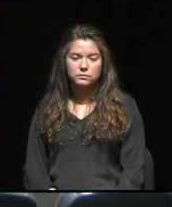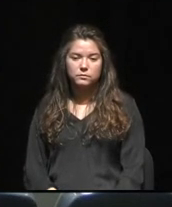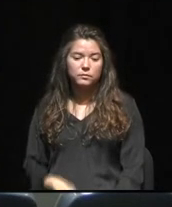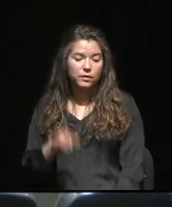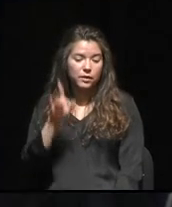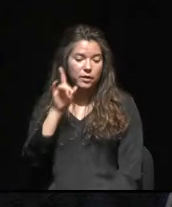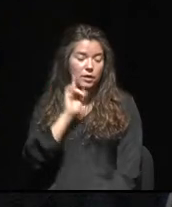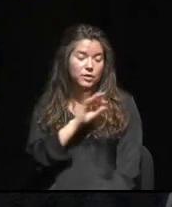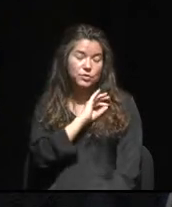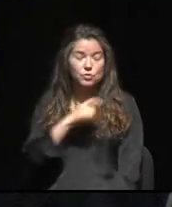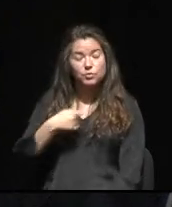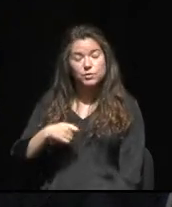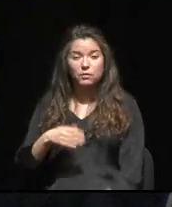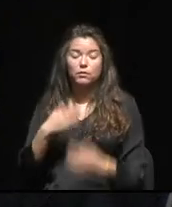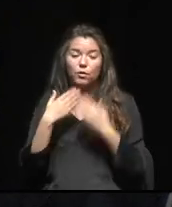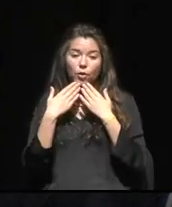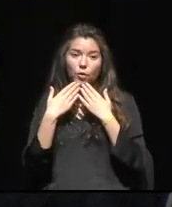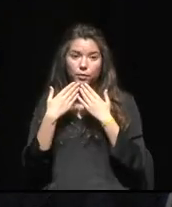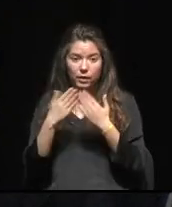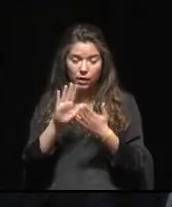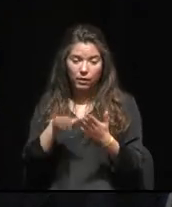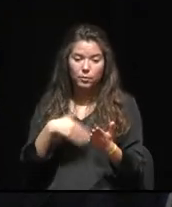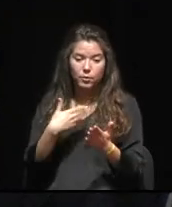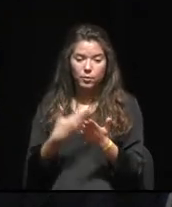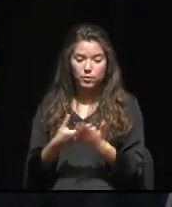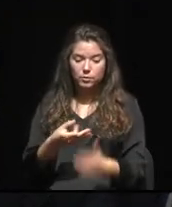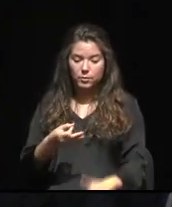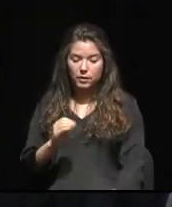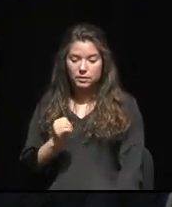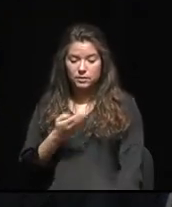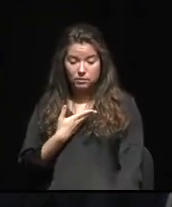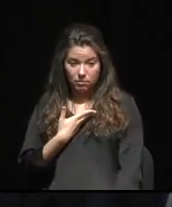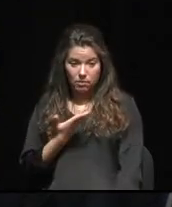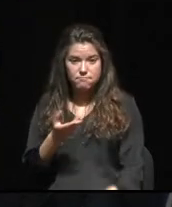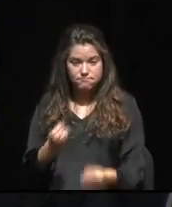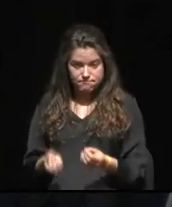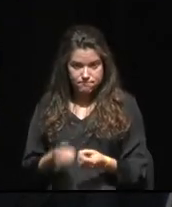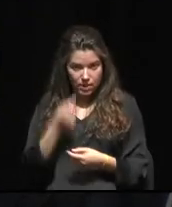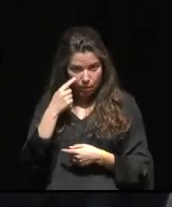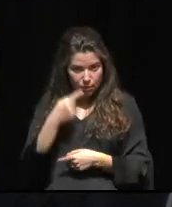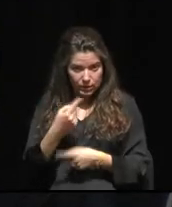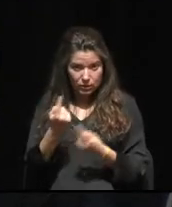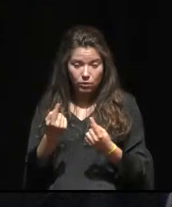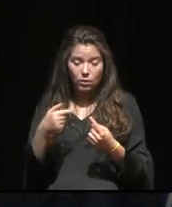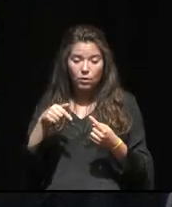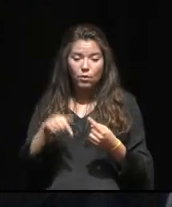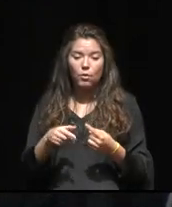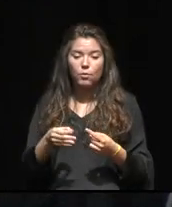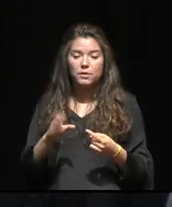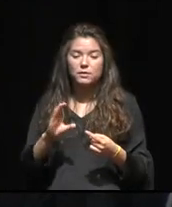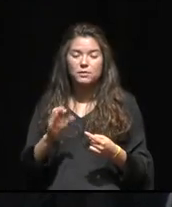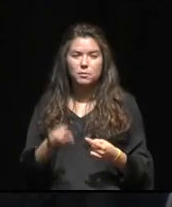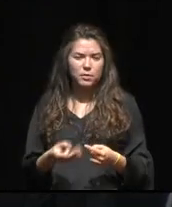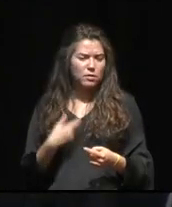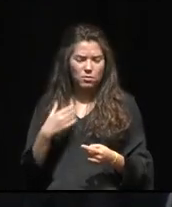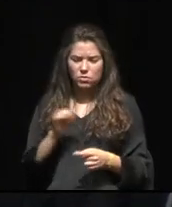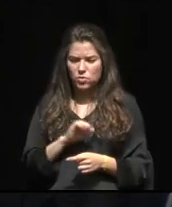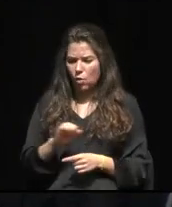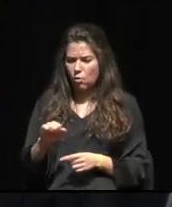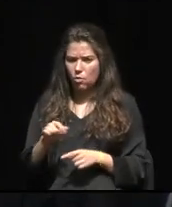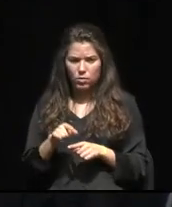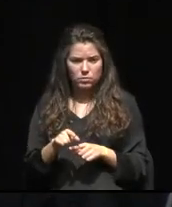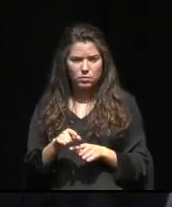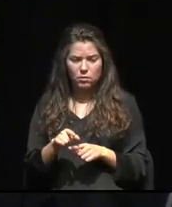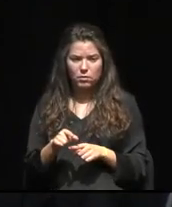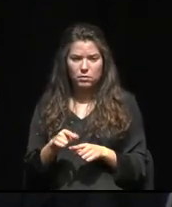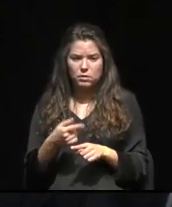senhora Presidente agradecer de facto a proposta que o PSD aqui fez h no caso do PCP nós não nos opomos obviamente